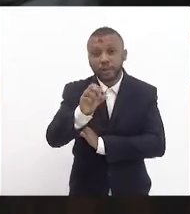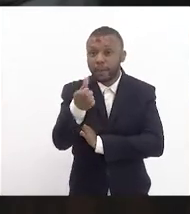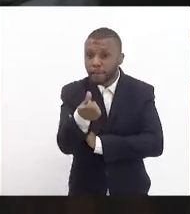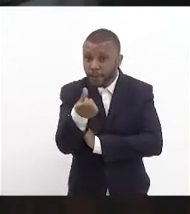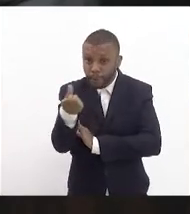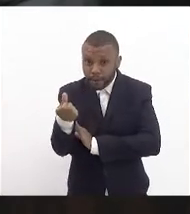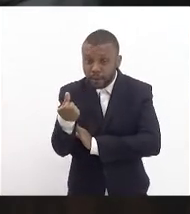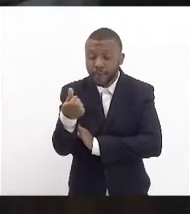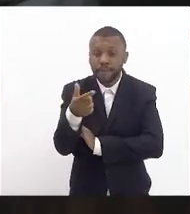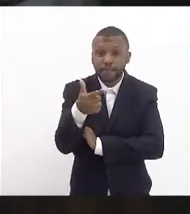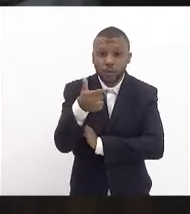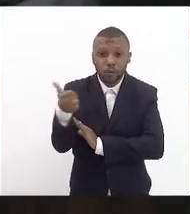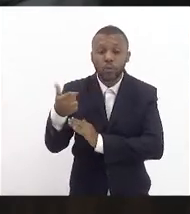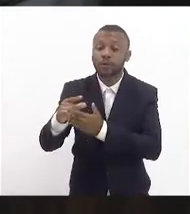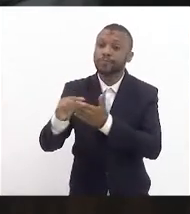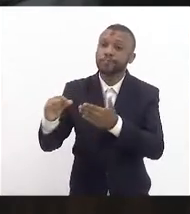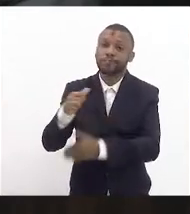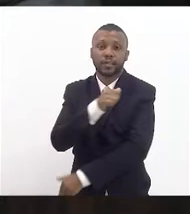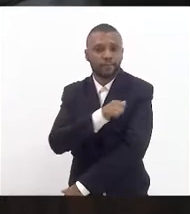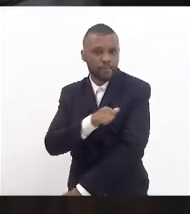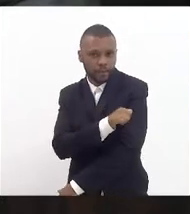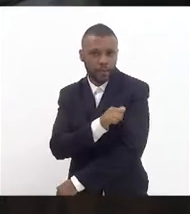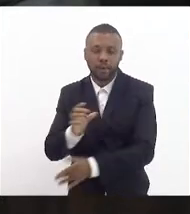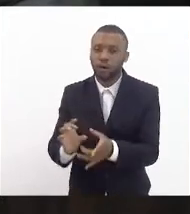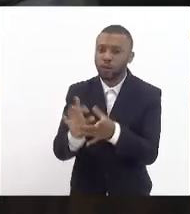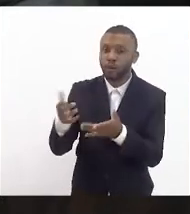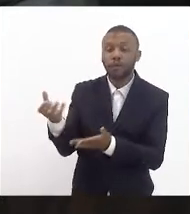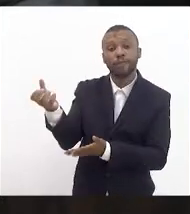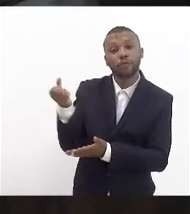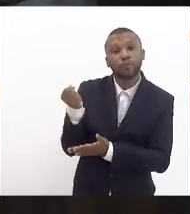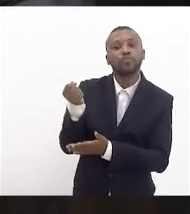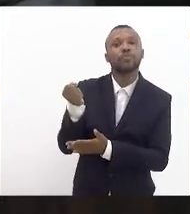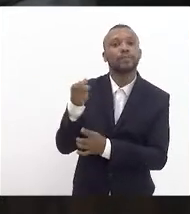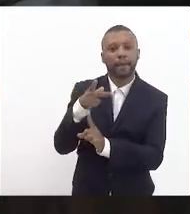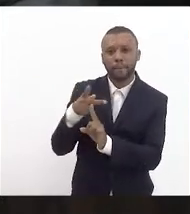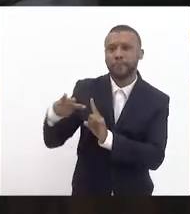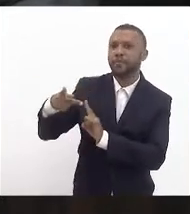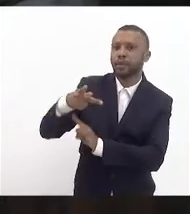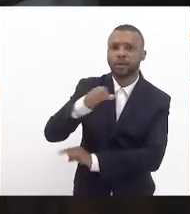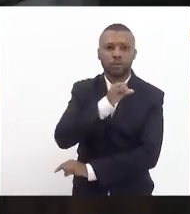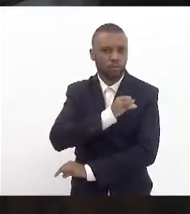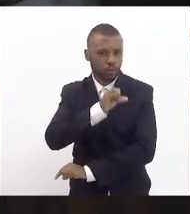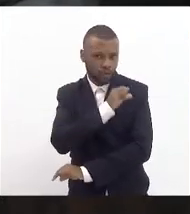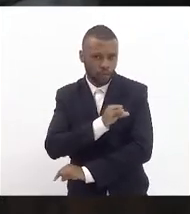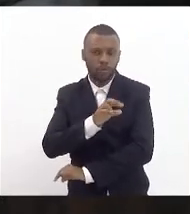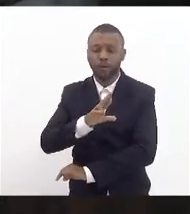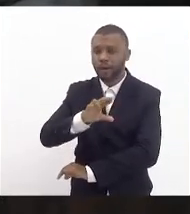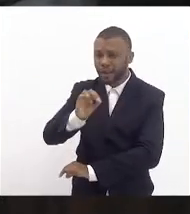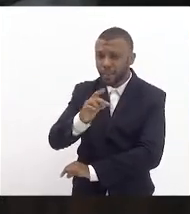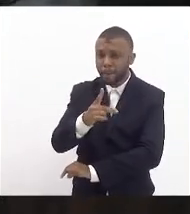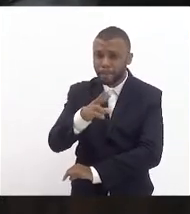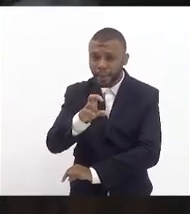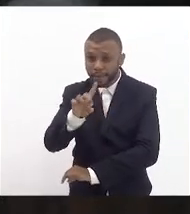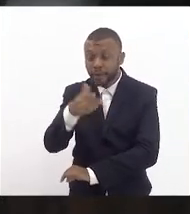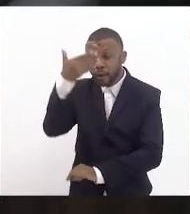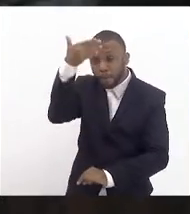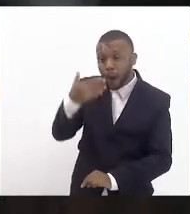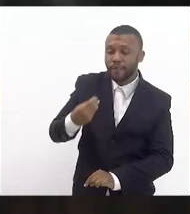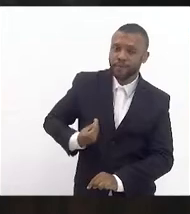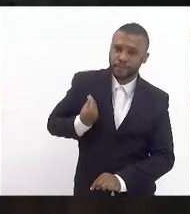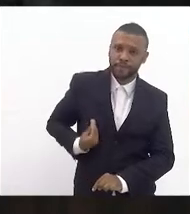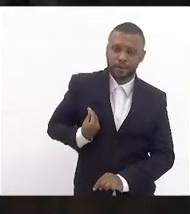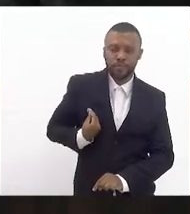da deputada Femeira Rejane, que autoriza o Fundo Único da Previdência Social do Estado do Rio de Janeiro, Rio Previdência, a realizar prova de vida de